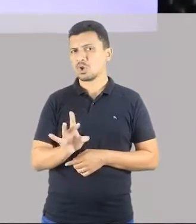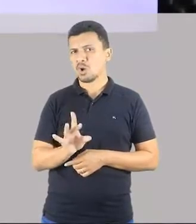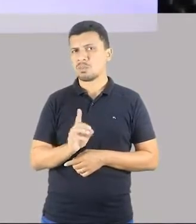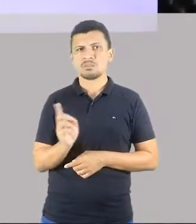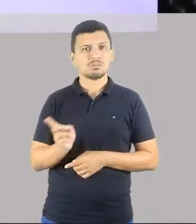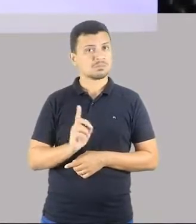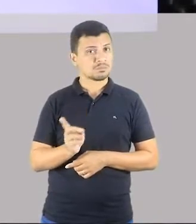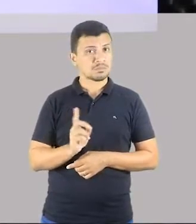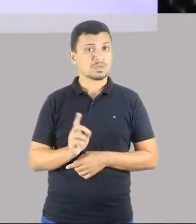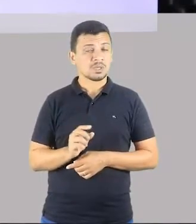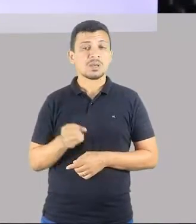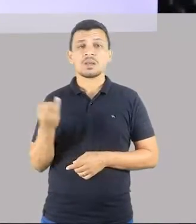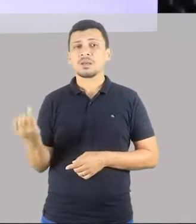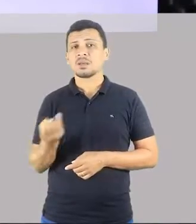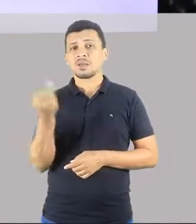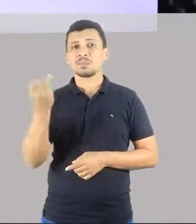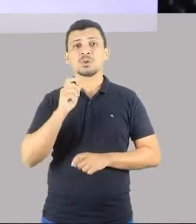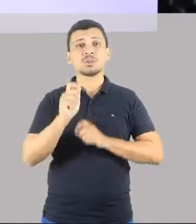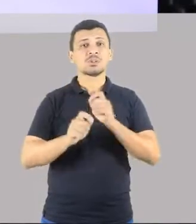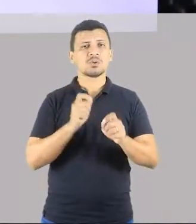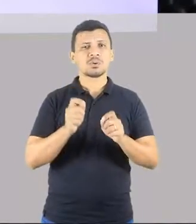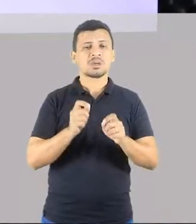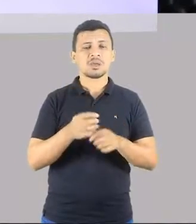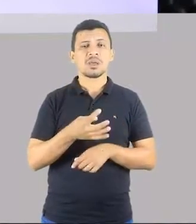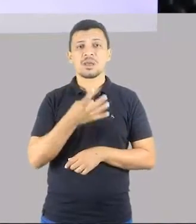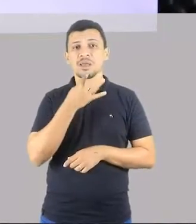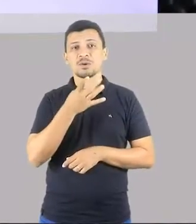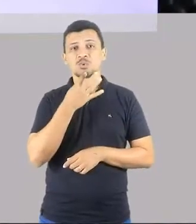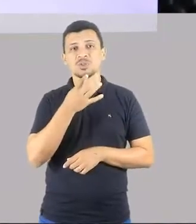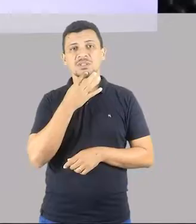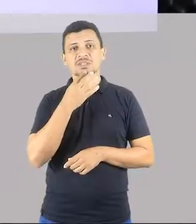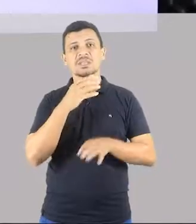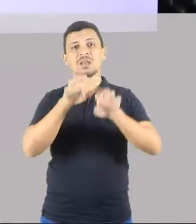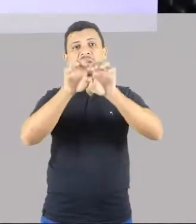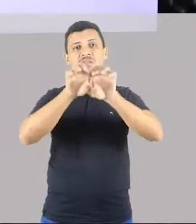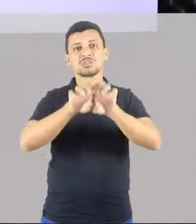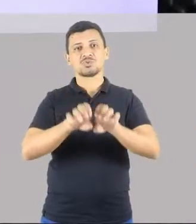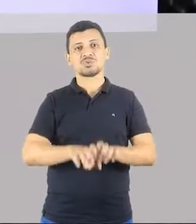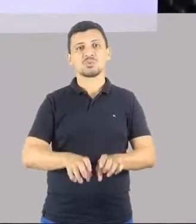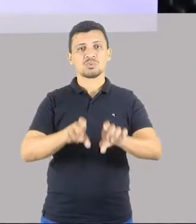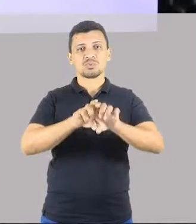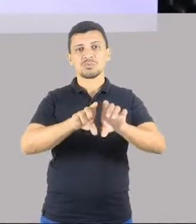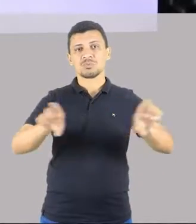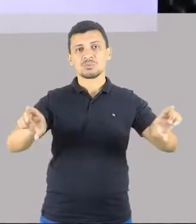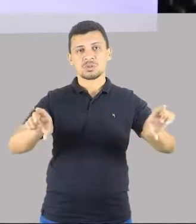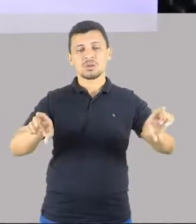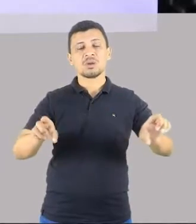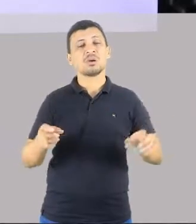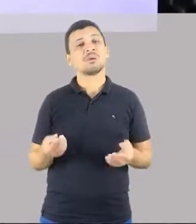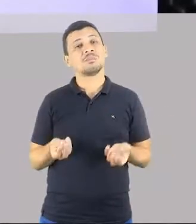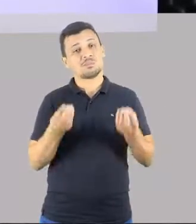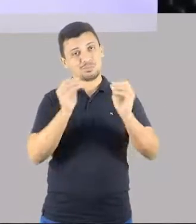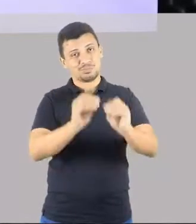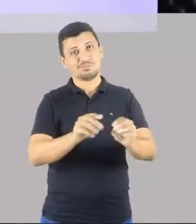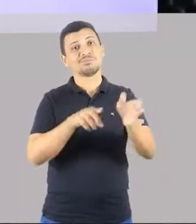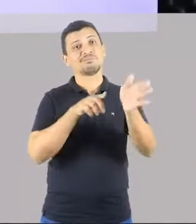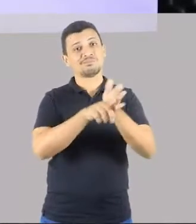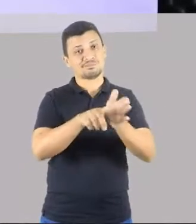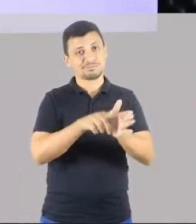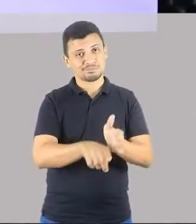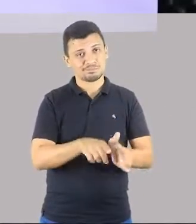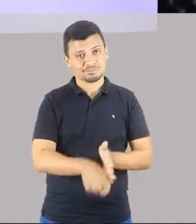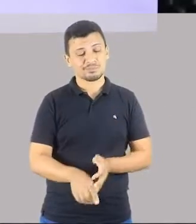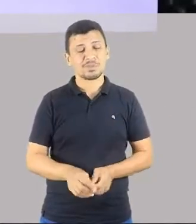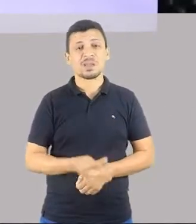si, né? O mais importante é você reconhecer a estrutura. Por isso que eu coloquei as questões, certo? É o reconhecimento